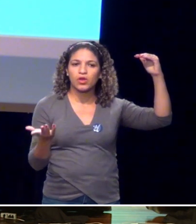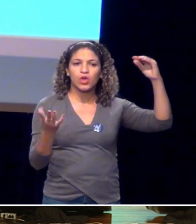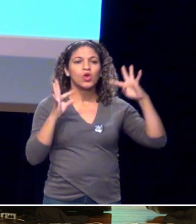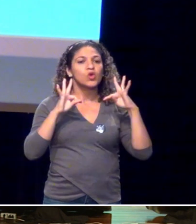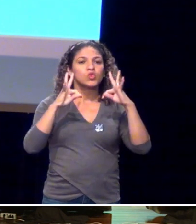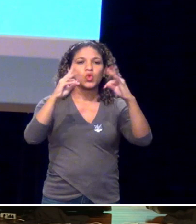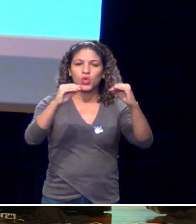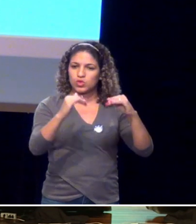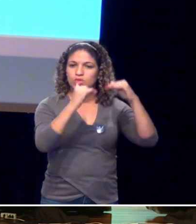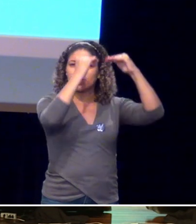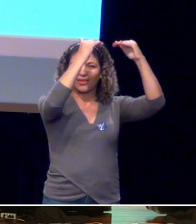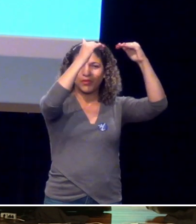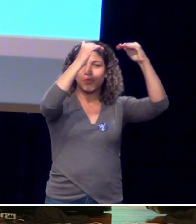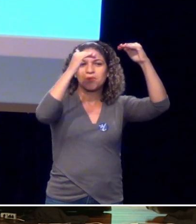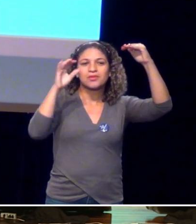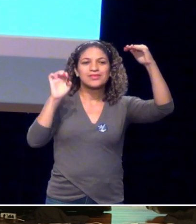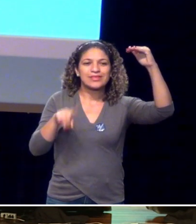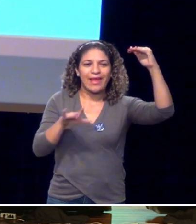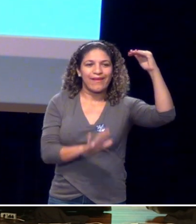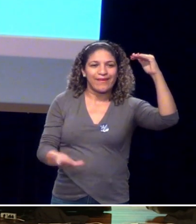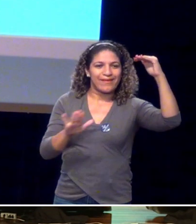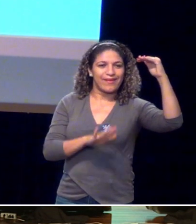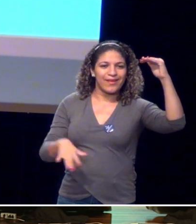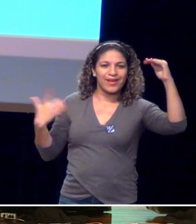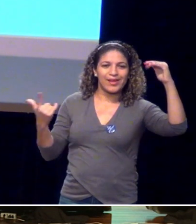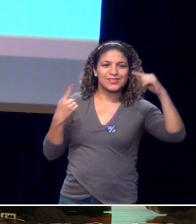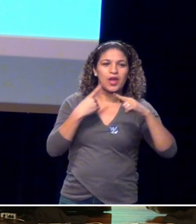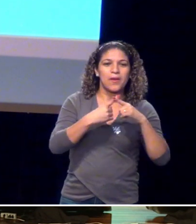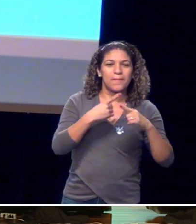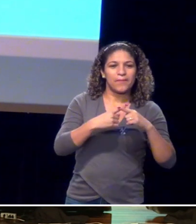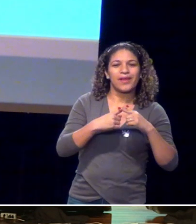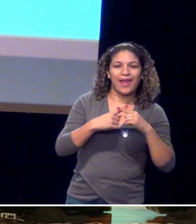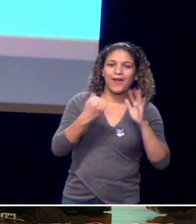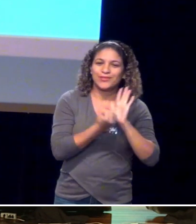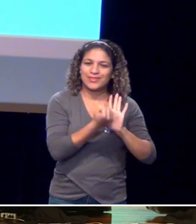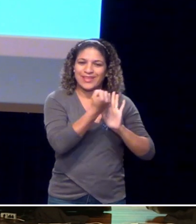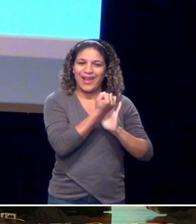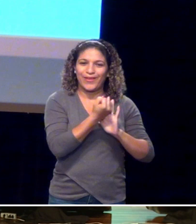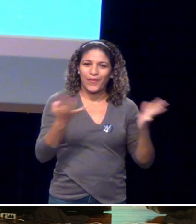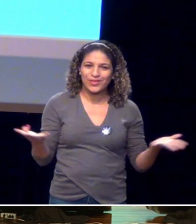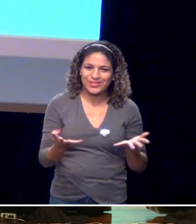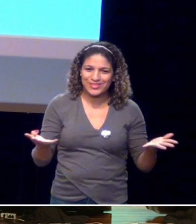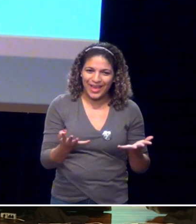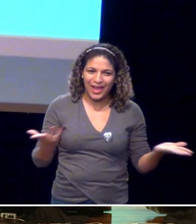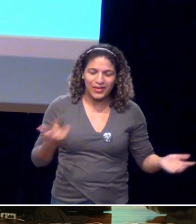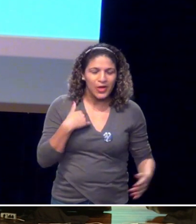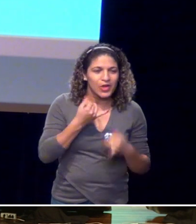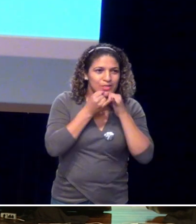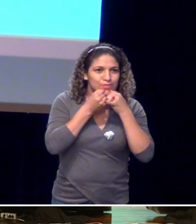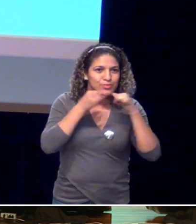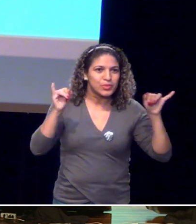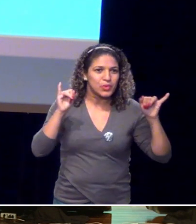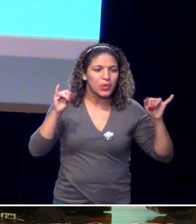Atualmente, todos os meus adultos são crianças, porque eu descobri que meus alunos são deste século. Então, isso, para mim, eu tive um choque